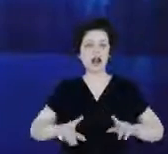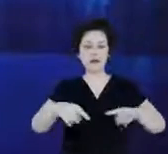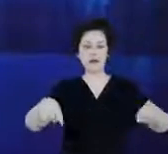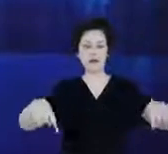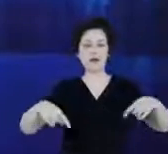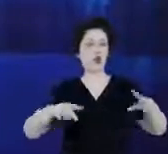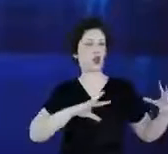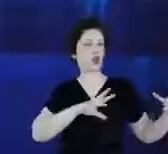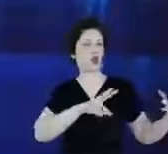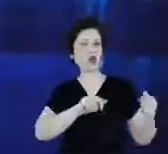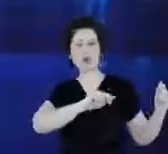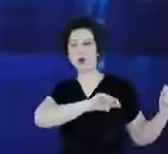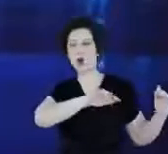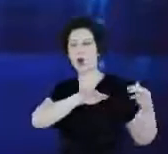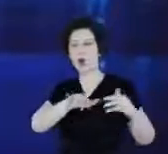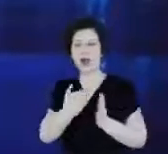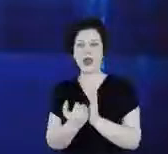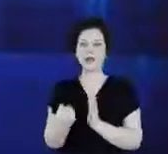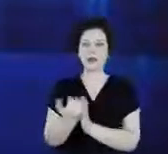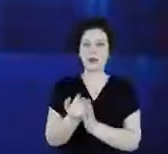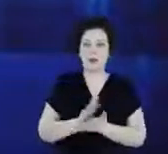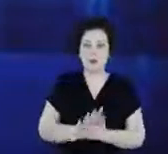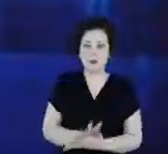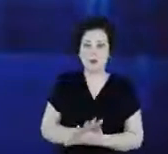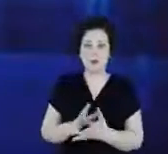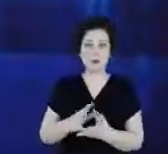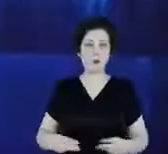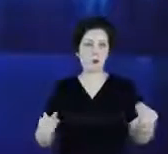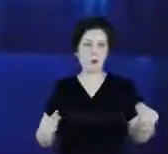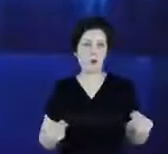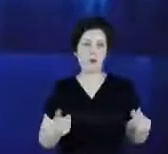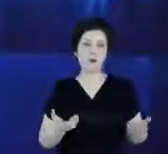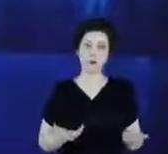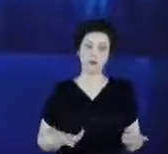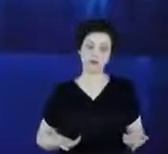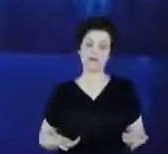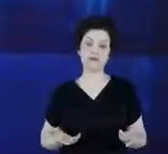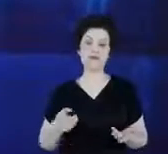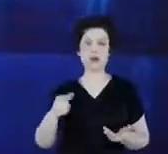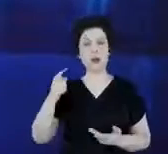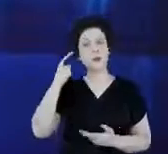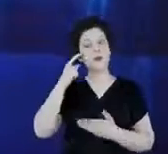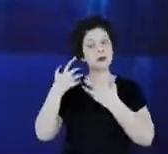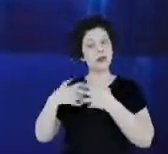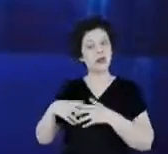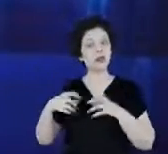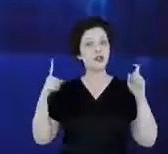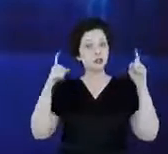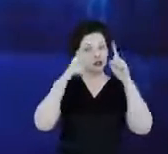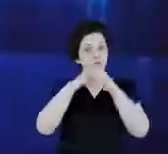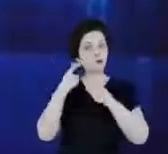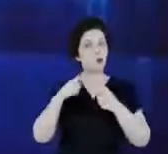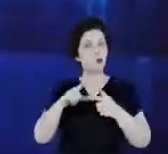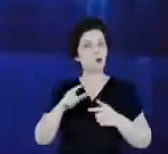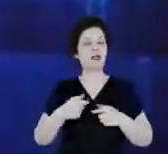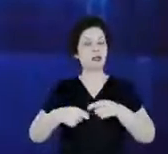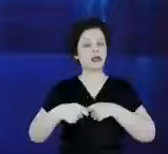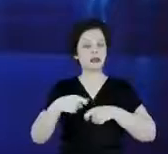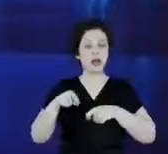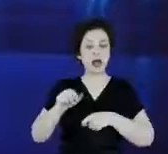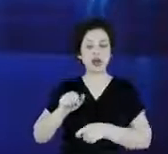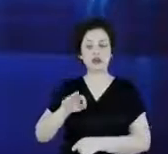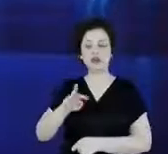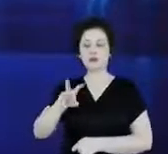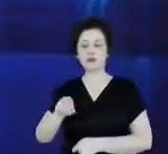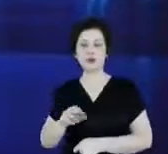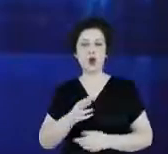acontecer a superutilização aquela passagem vai sumir então é era pensava que era muito difícil gerir esse tipo de ativo hoje